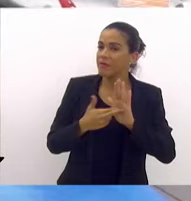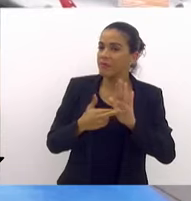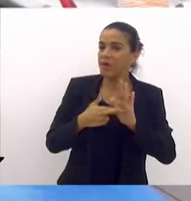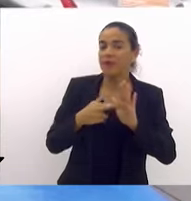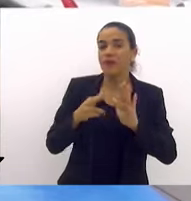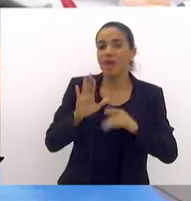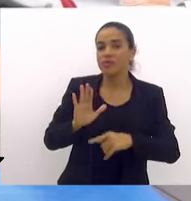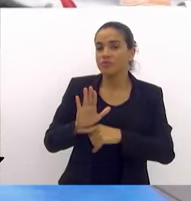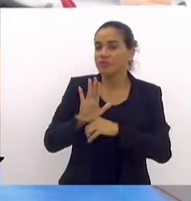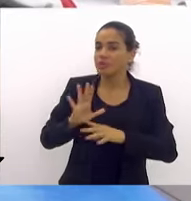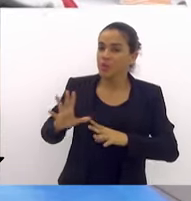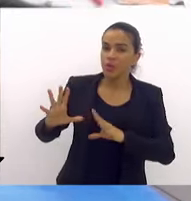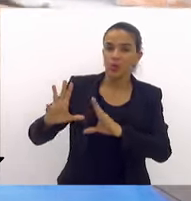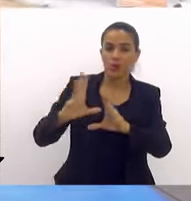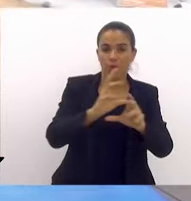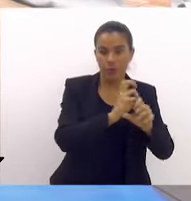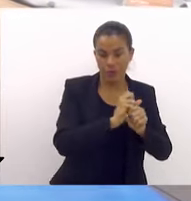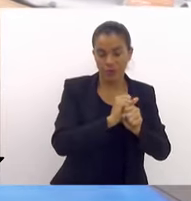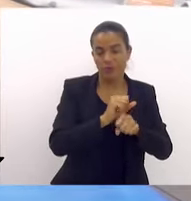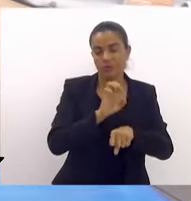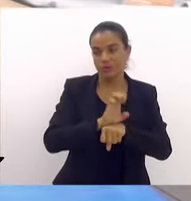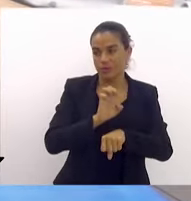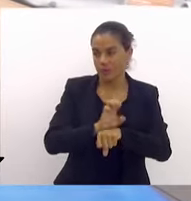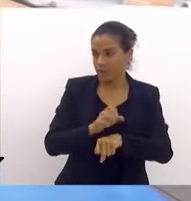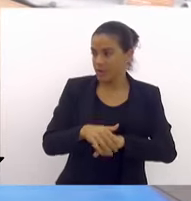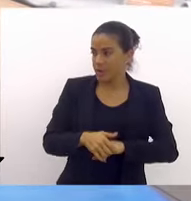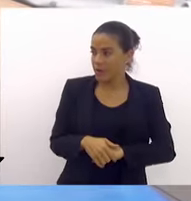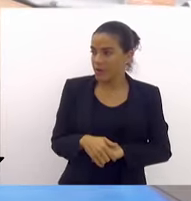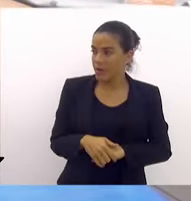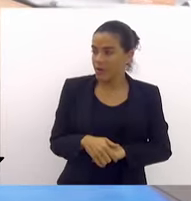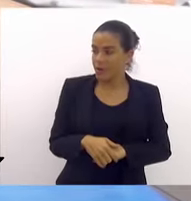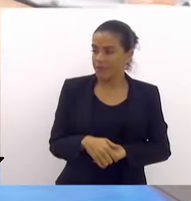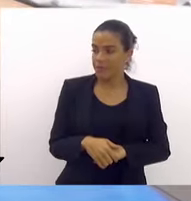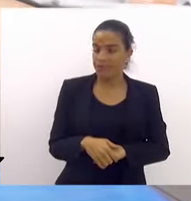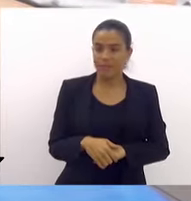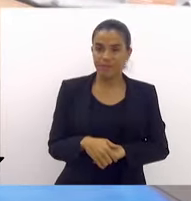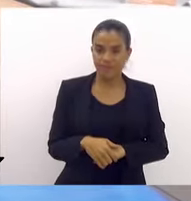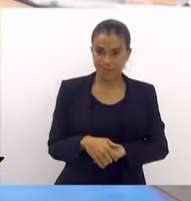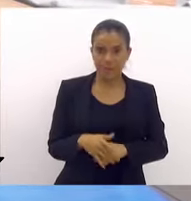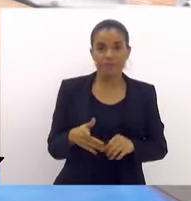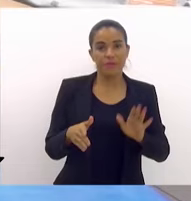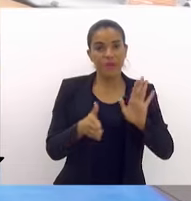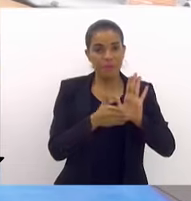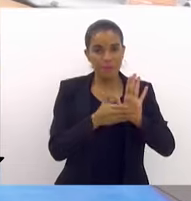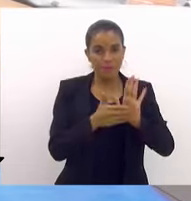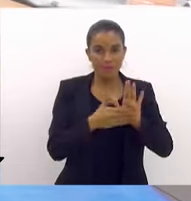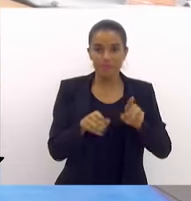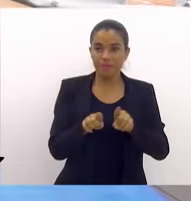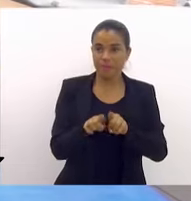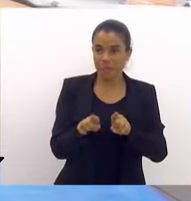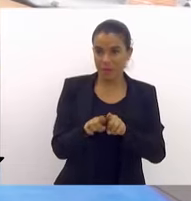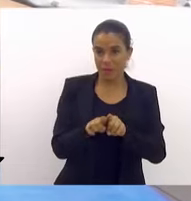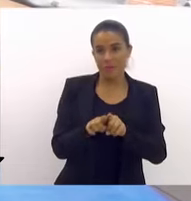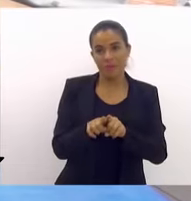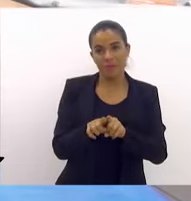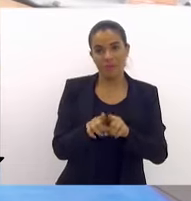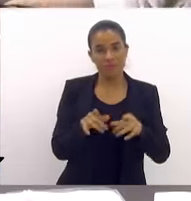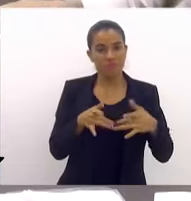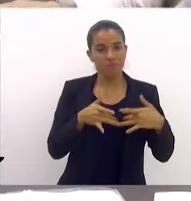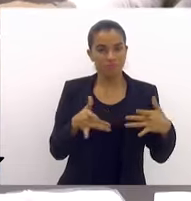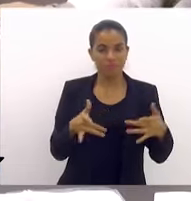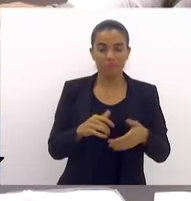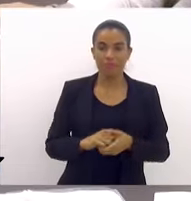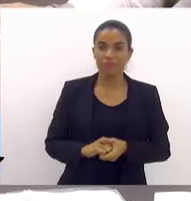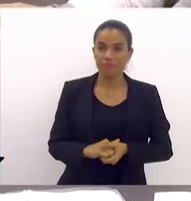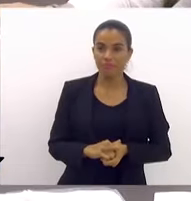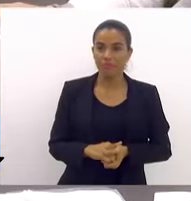o Estado. A gente pode usar essa fórmula para atingir o que Vossa Excelência propôs e com o que eu me solidarizo. Pode ser até objeto de uma